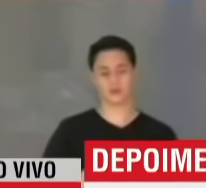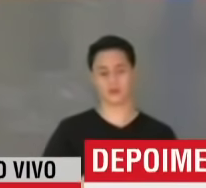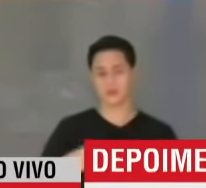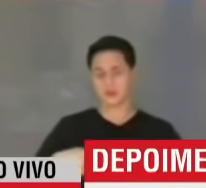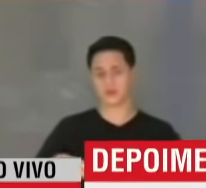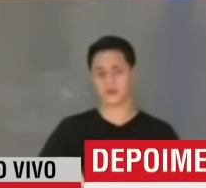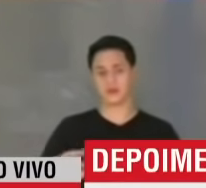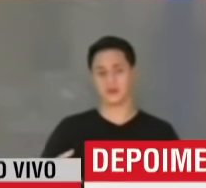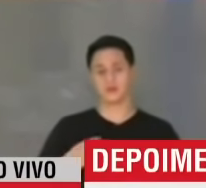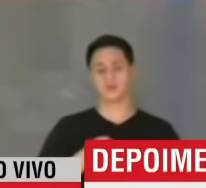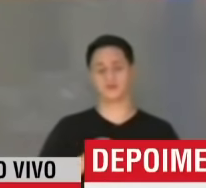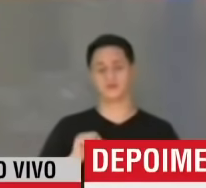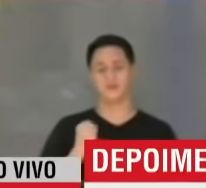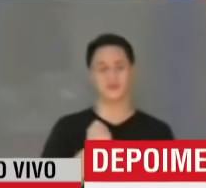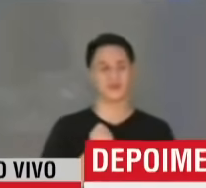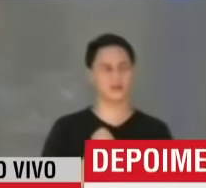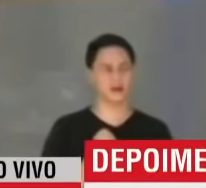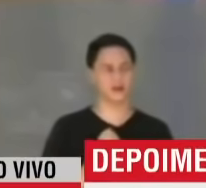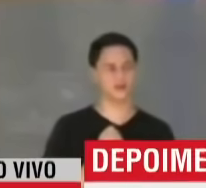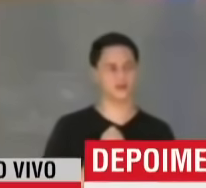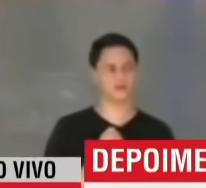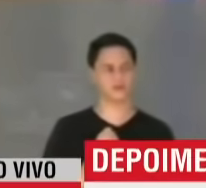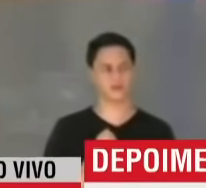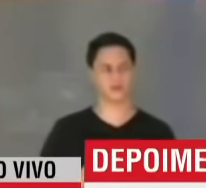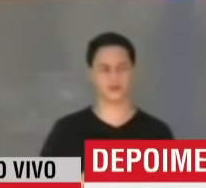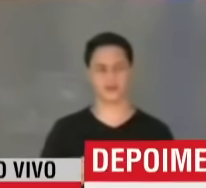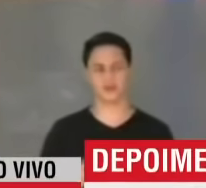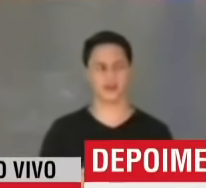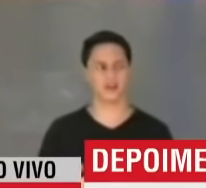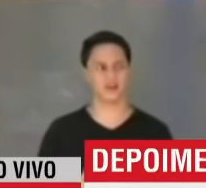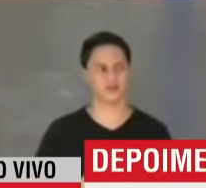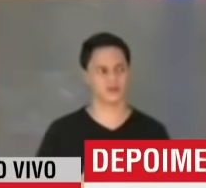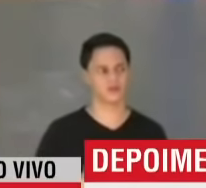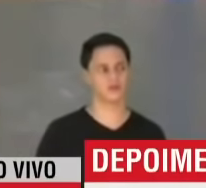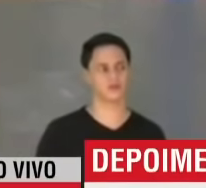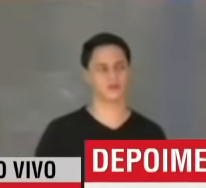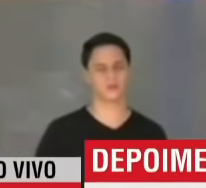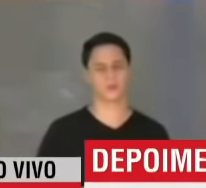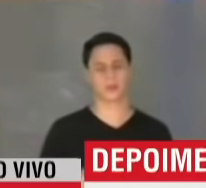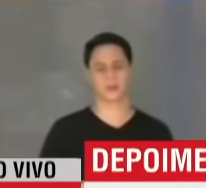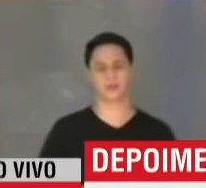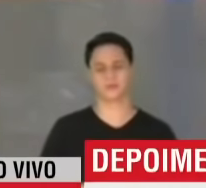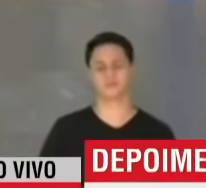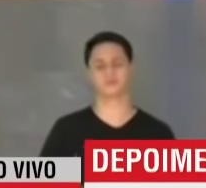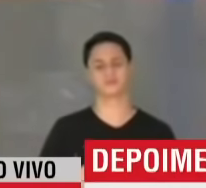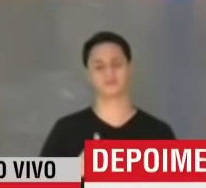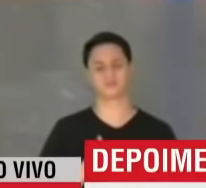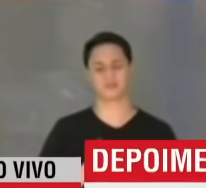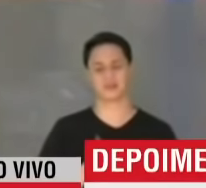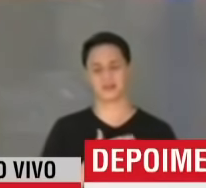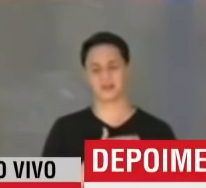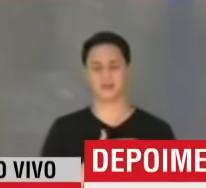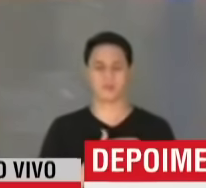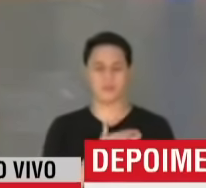para preservar a saúde das pessoas adota condutas que atacam a saúde, que conduzem à morte, é uma coisa